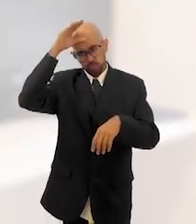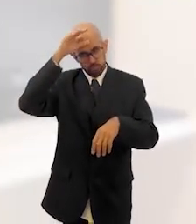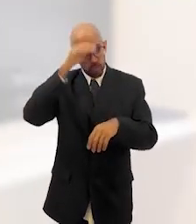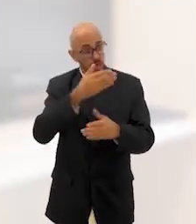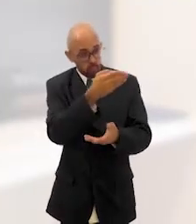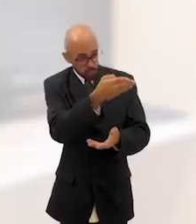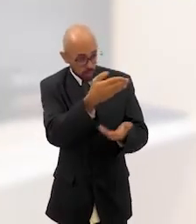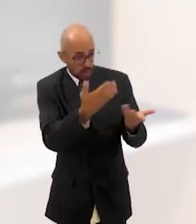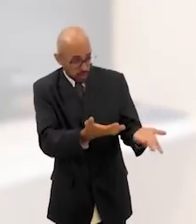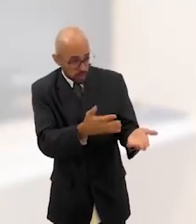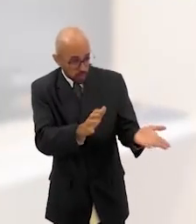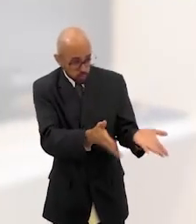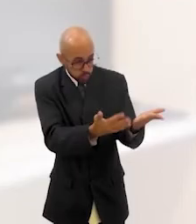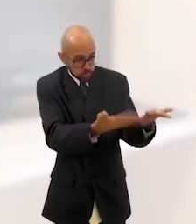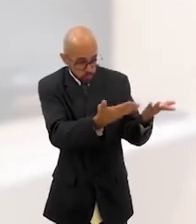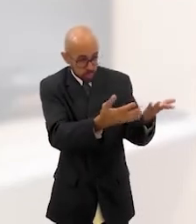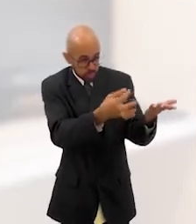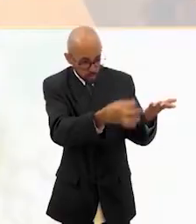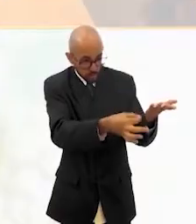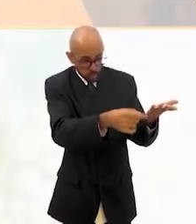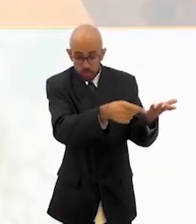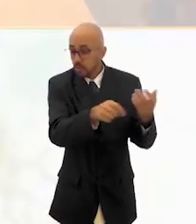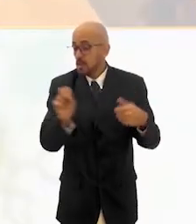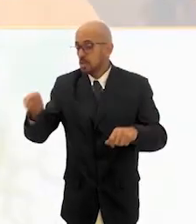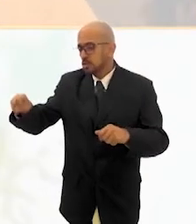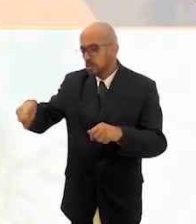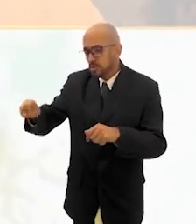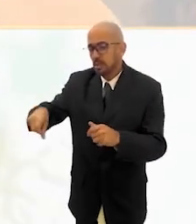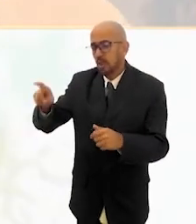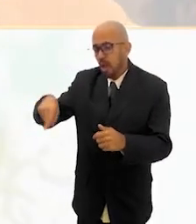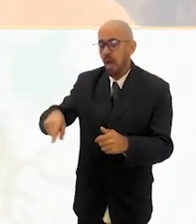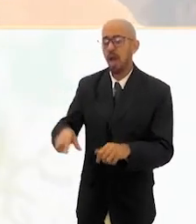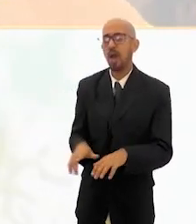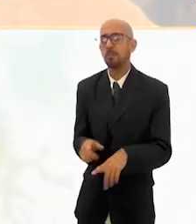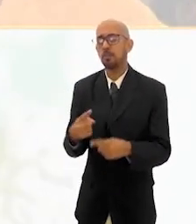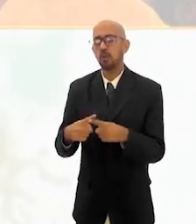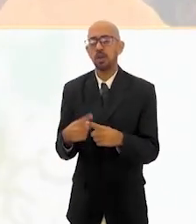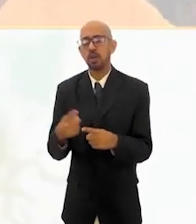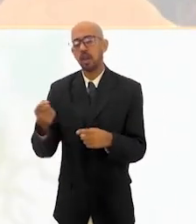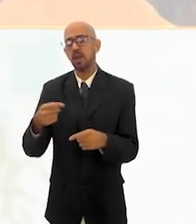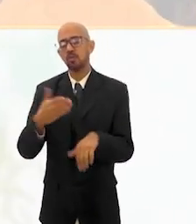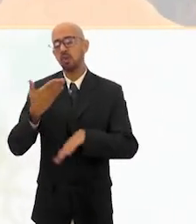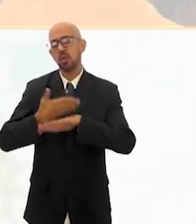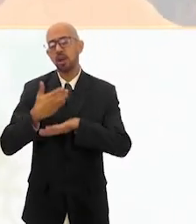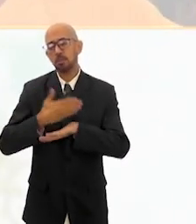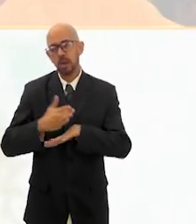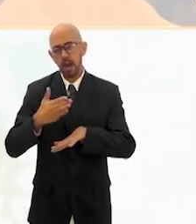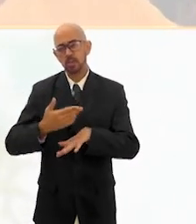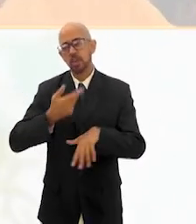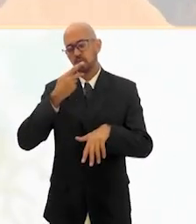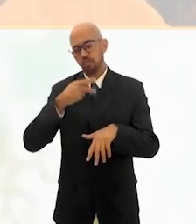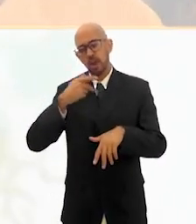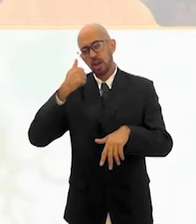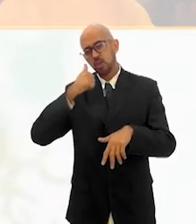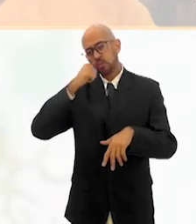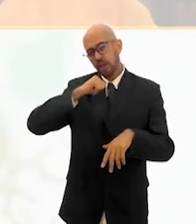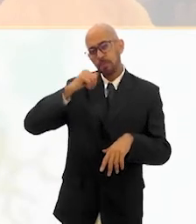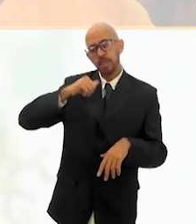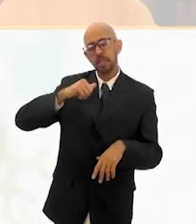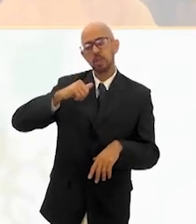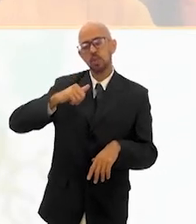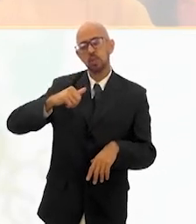essa coisa boa. Exato, eu falei, pô, agora eu vou botar em prática. Tanto falo que respeito e gosto tanto do feminino, da mulher.